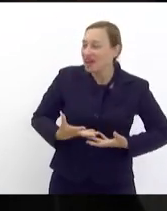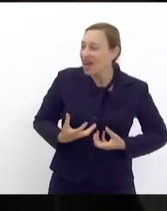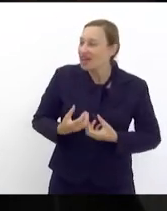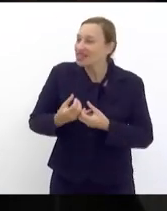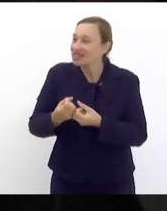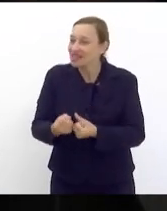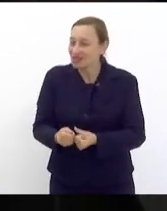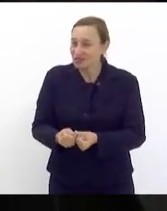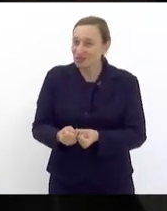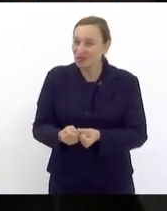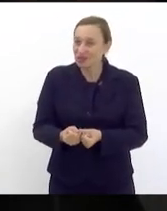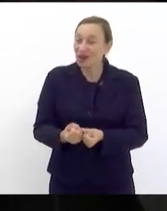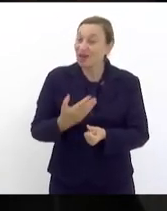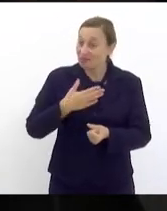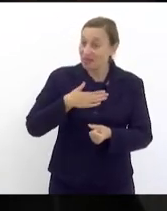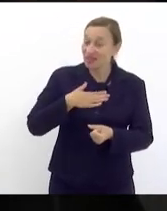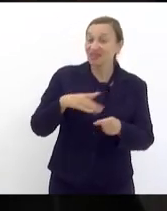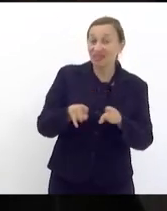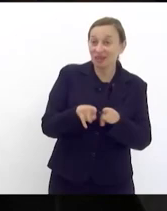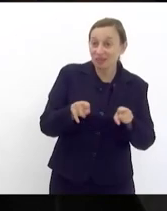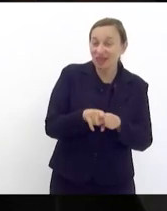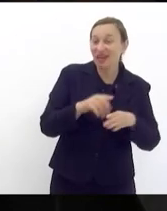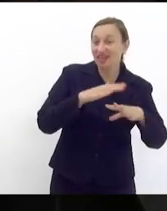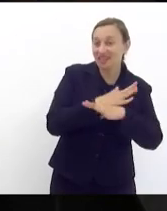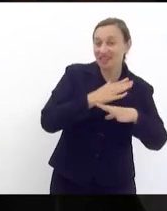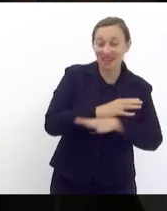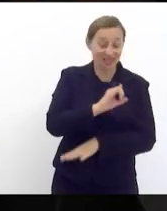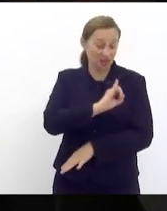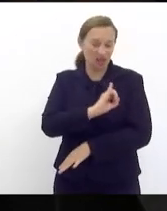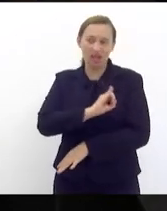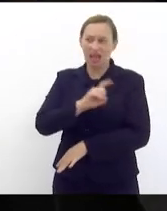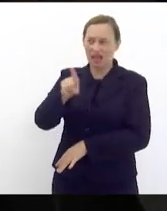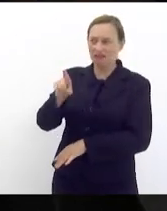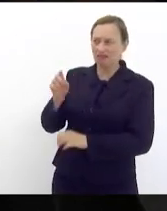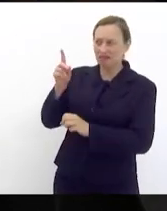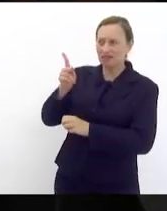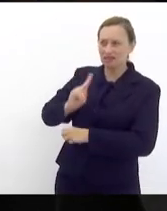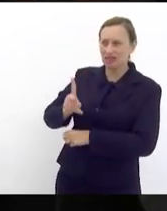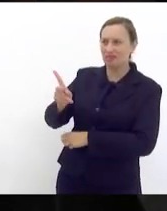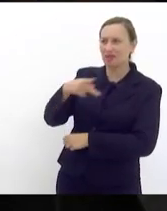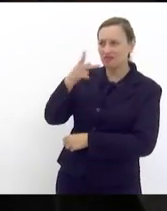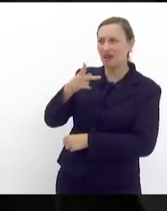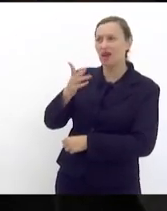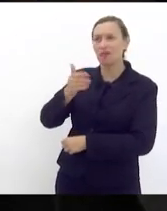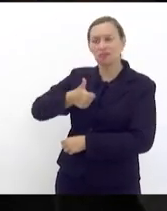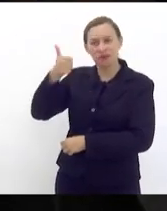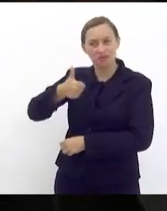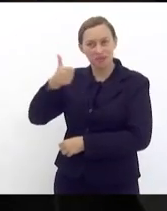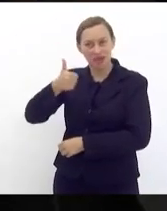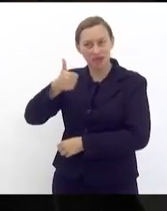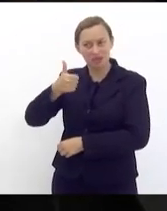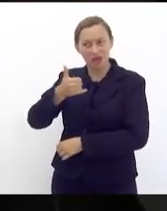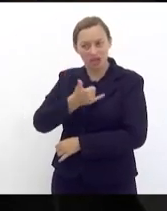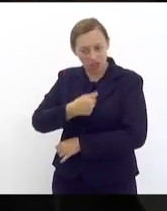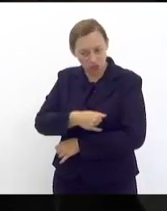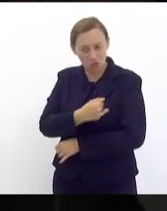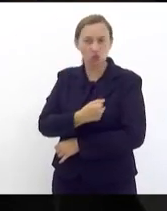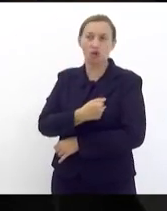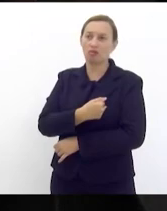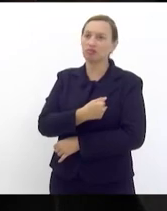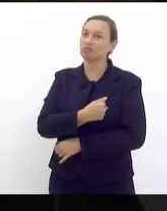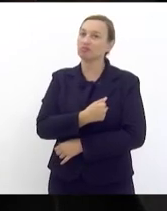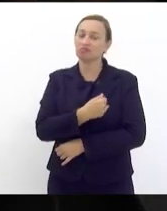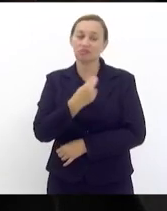de Itaguaí. Eu sei que ele sempre deixa claro para mim que primeiro de coração é São João. Isso eu não posso